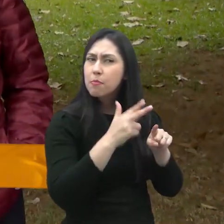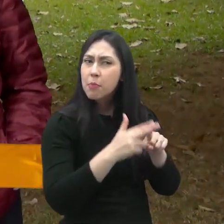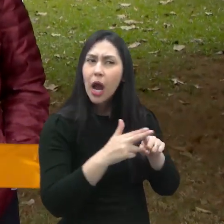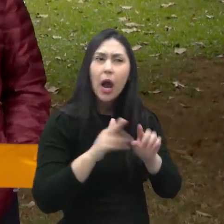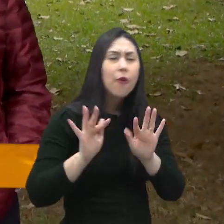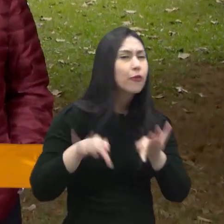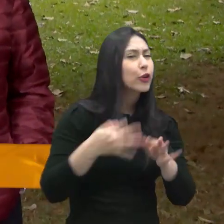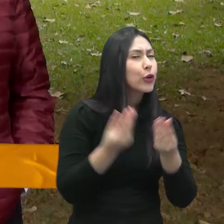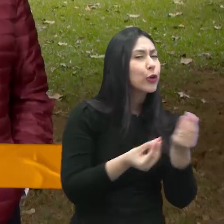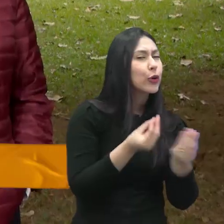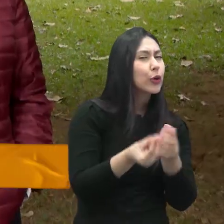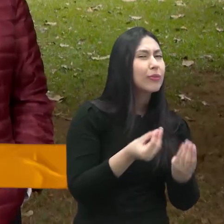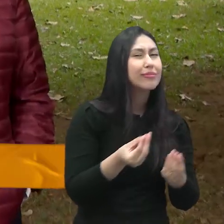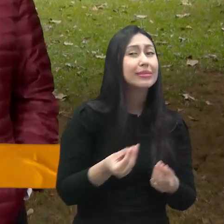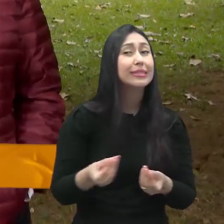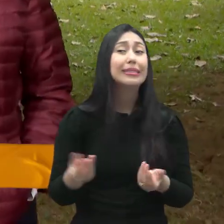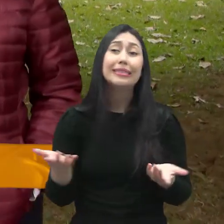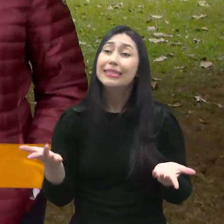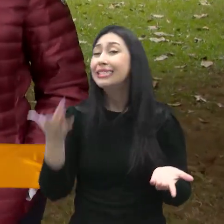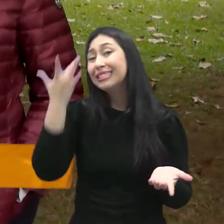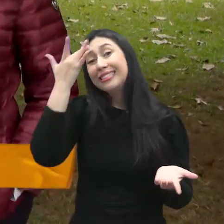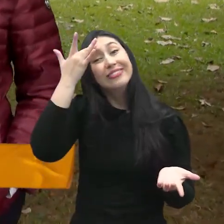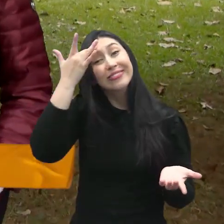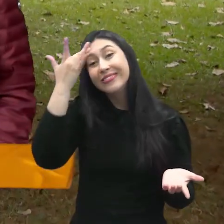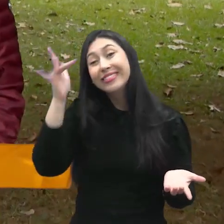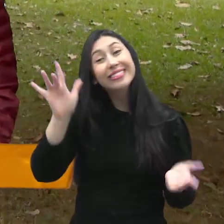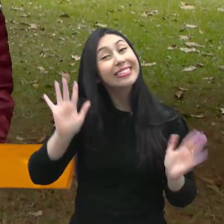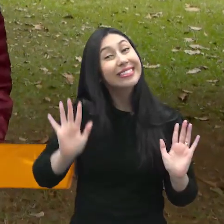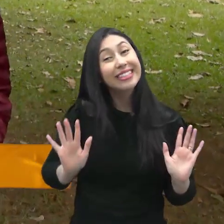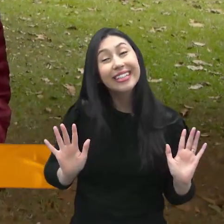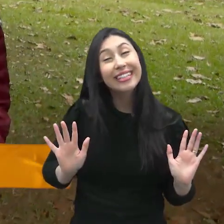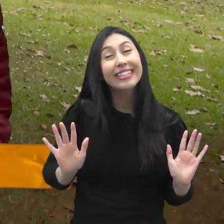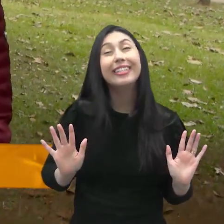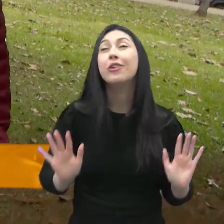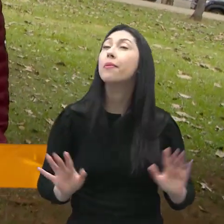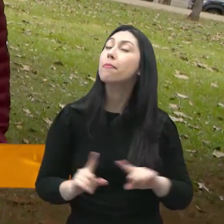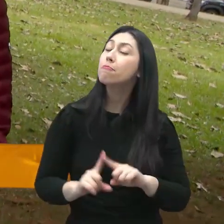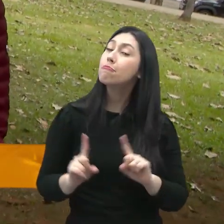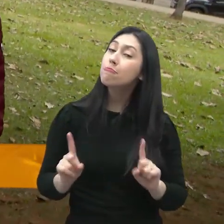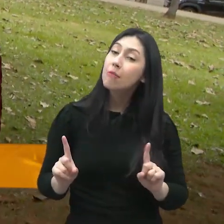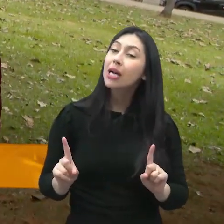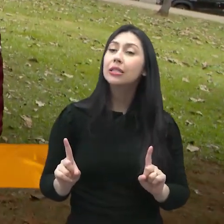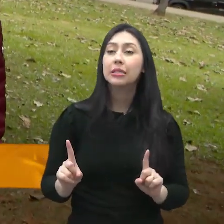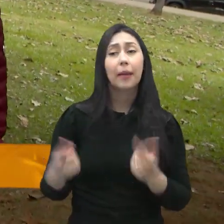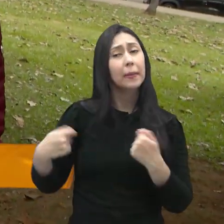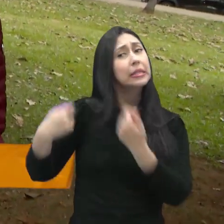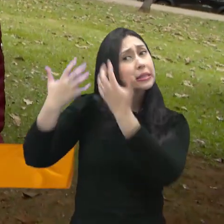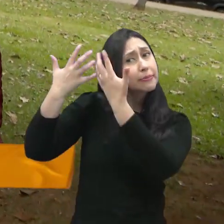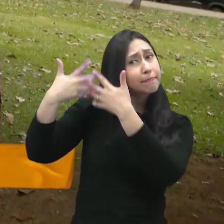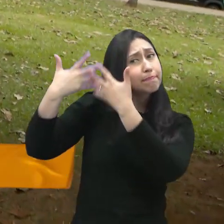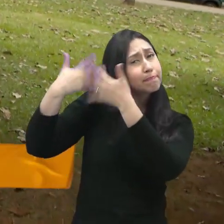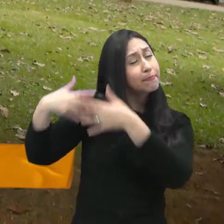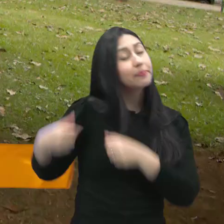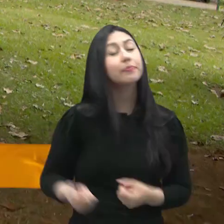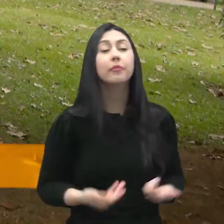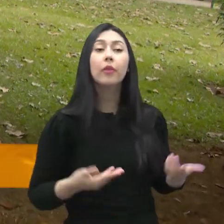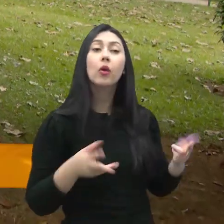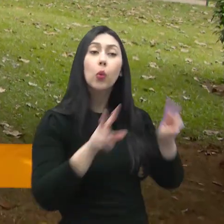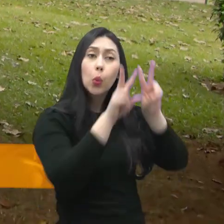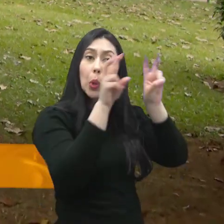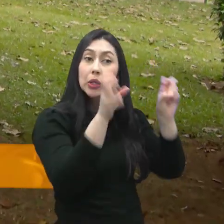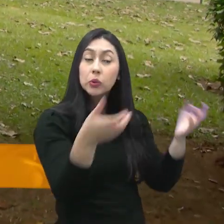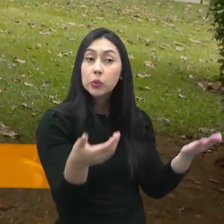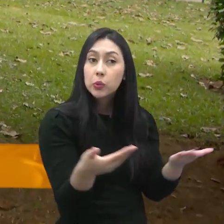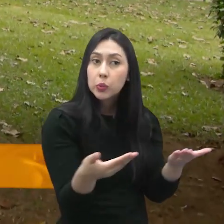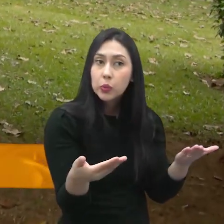que é a decisão? Tá pensando? Conta pra gente. Não sei dizer ainda, é uma decisão difícil, né? Mas vamos pensar sobre isso. A gente